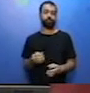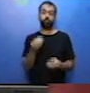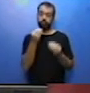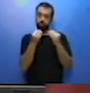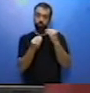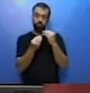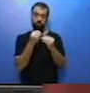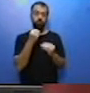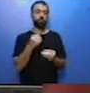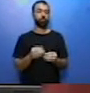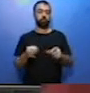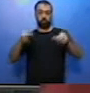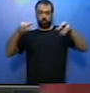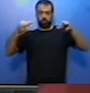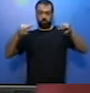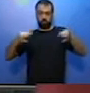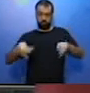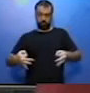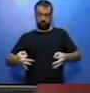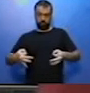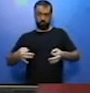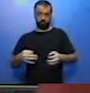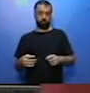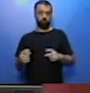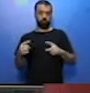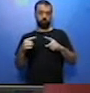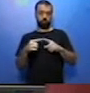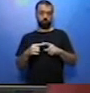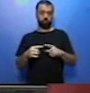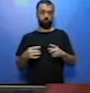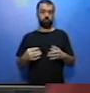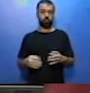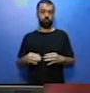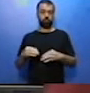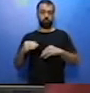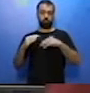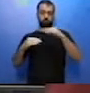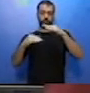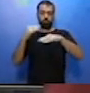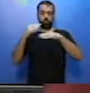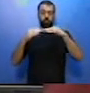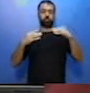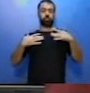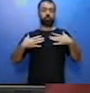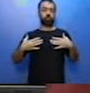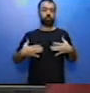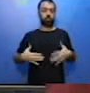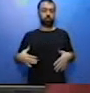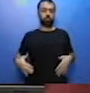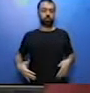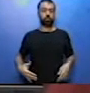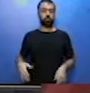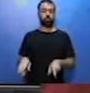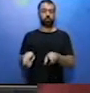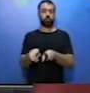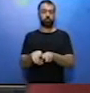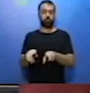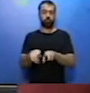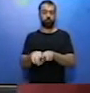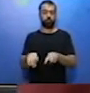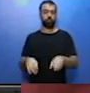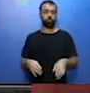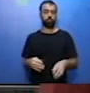está intimamente ligado ao bom desempenho físico e aos movimentos que realizamos em nossas atividades